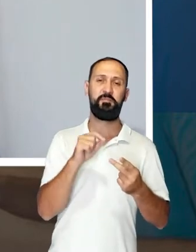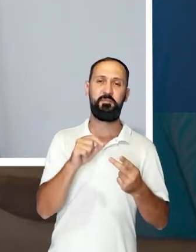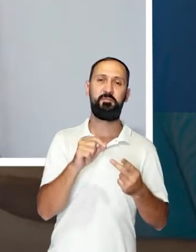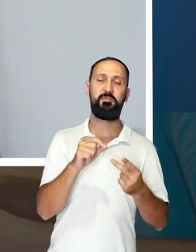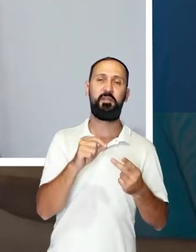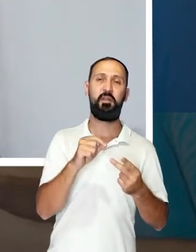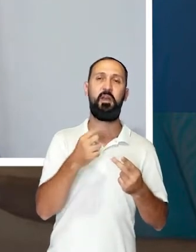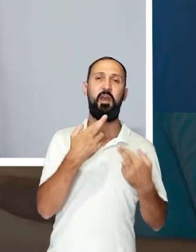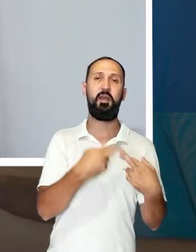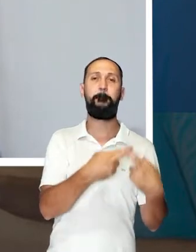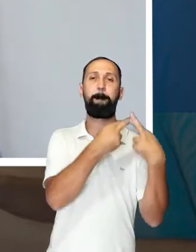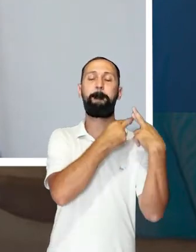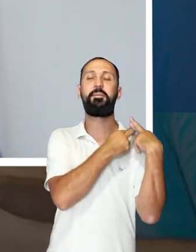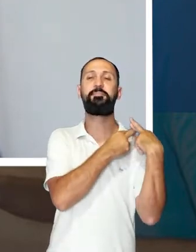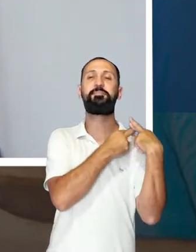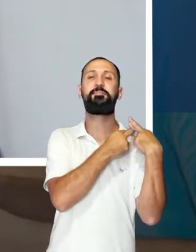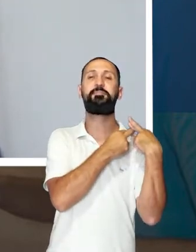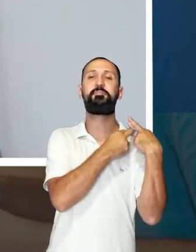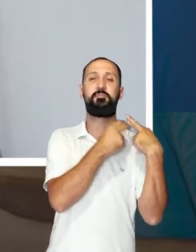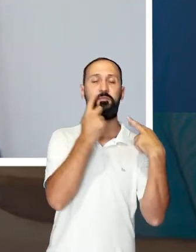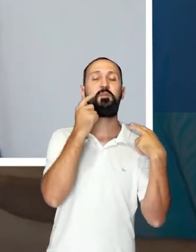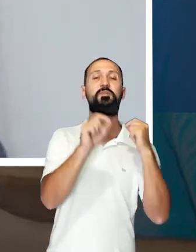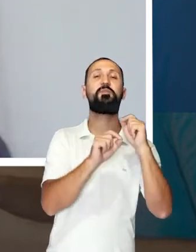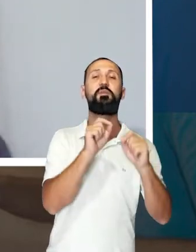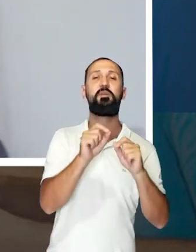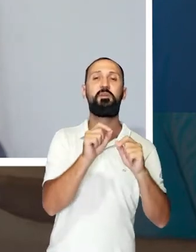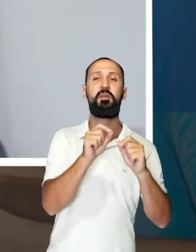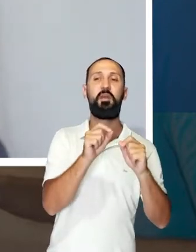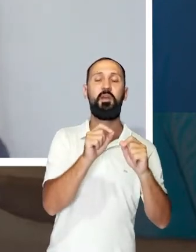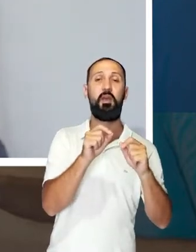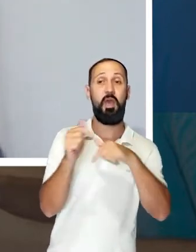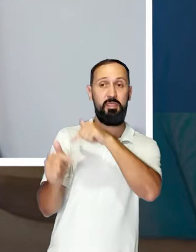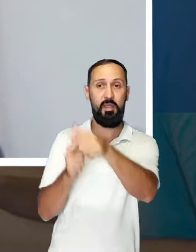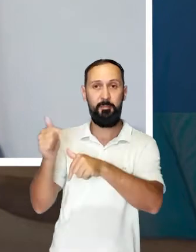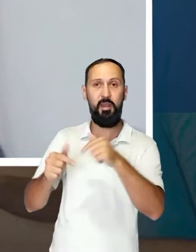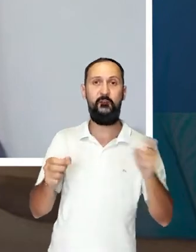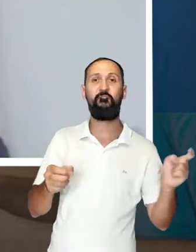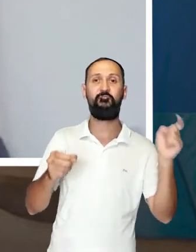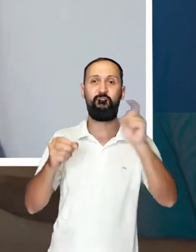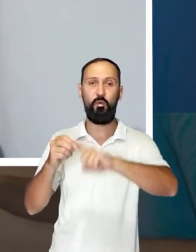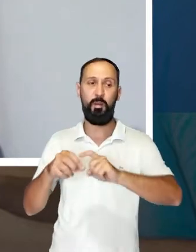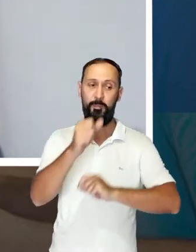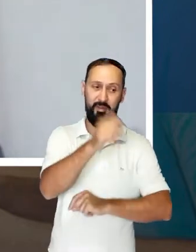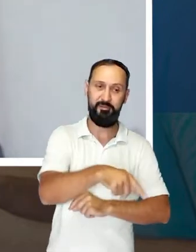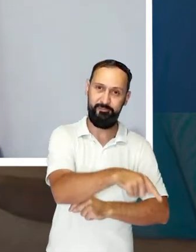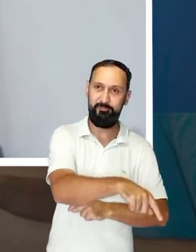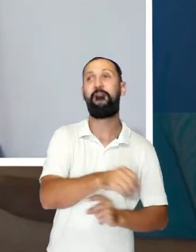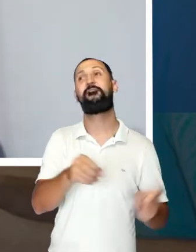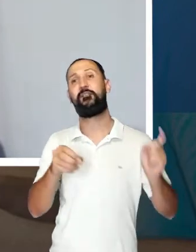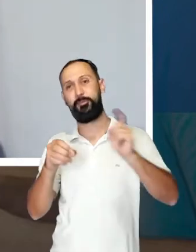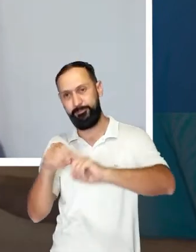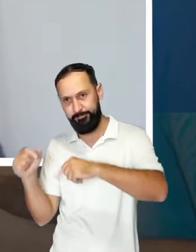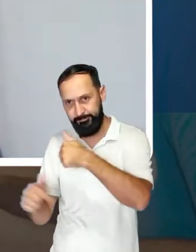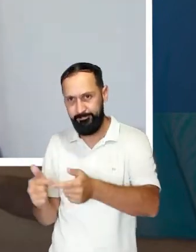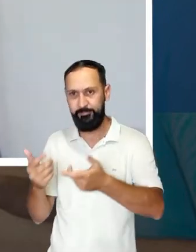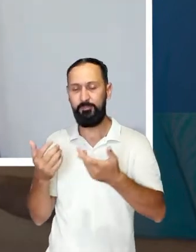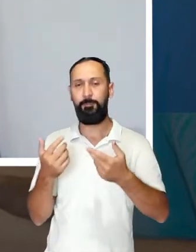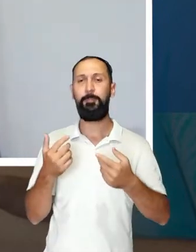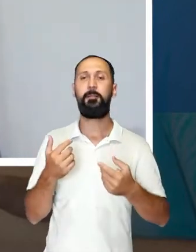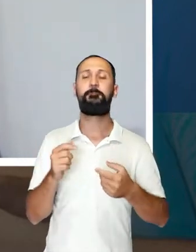que tenho a tarefa de voltar a atividade, porque ele estava aposentado, como eu falei,